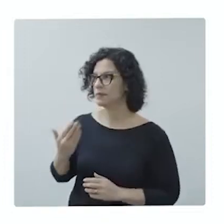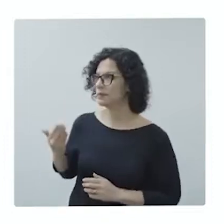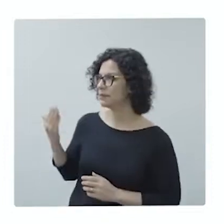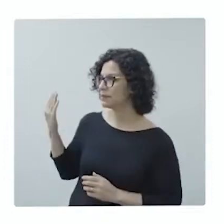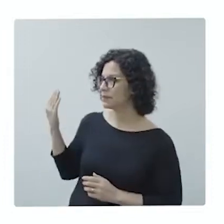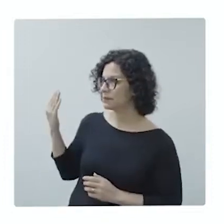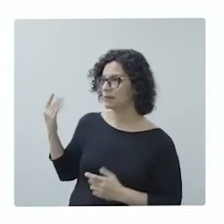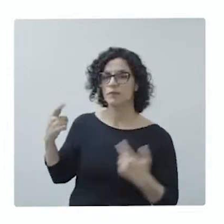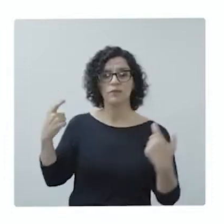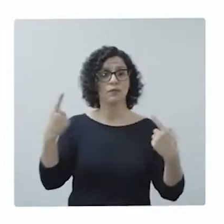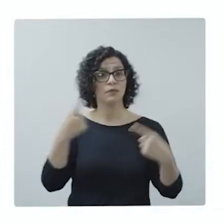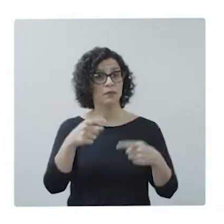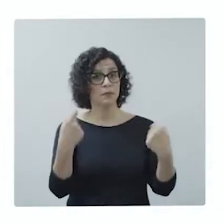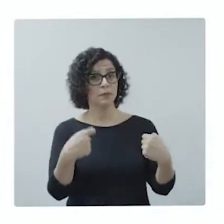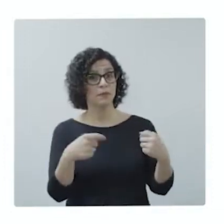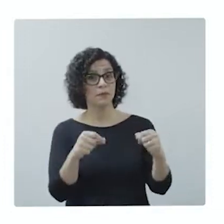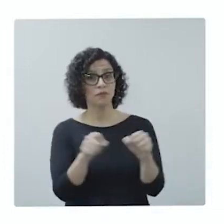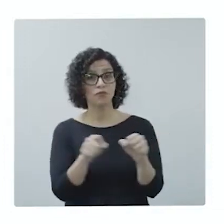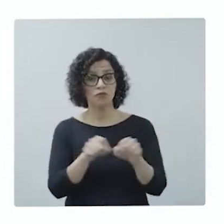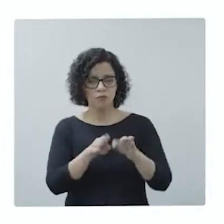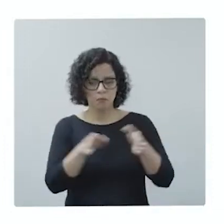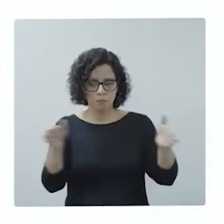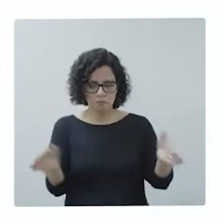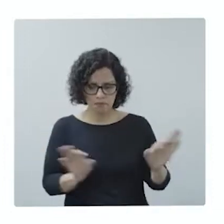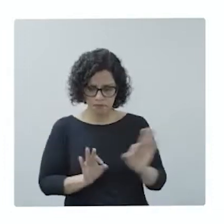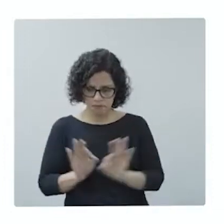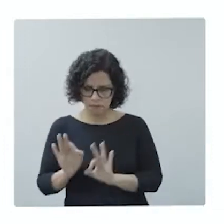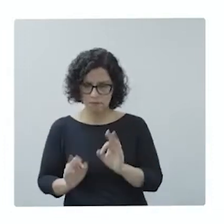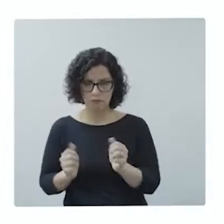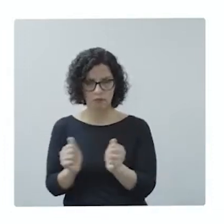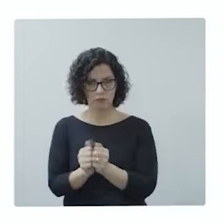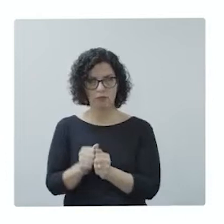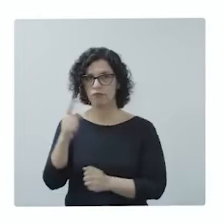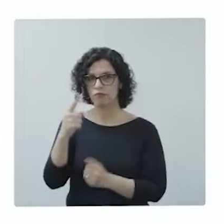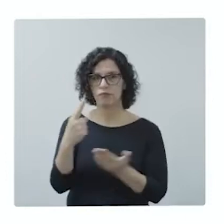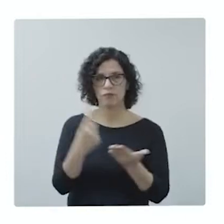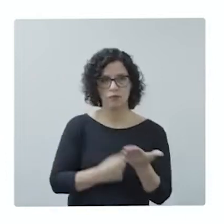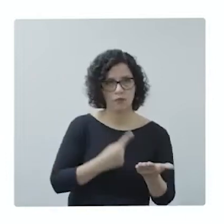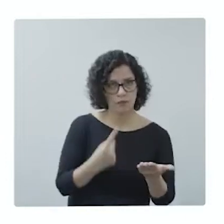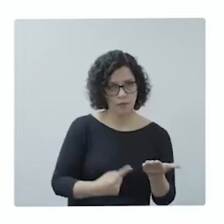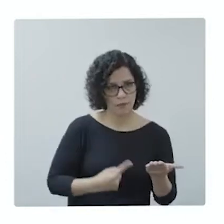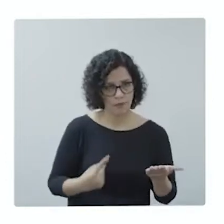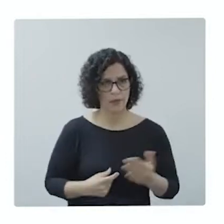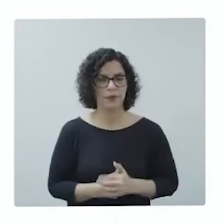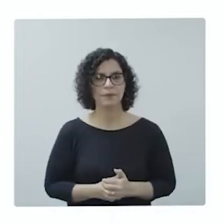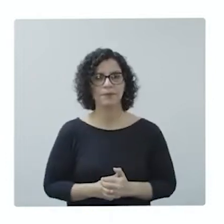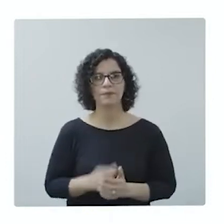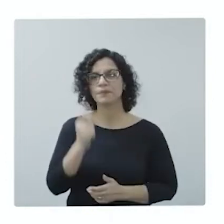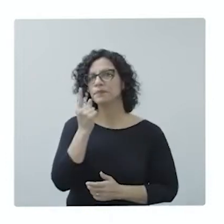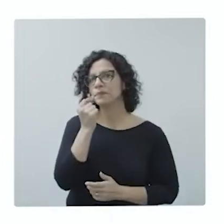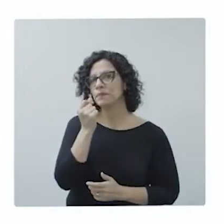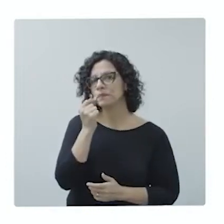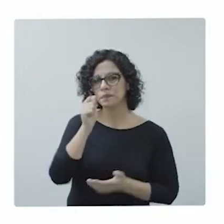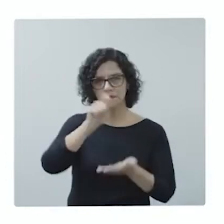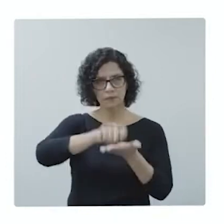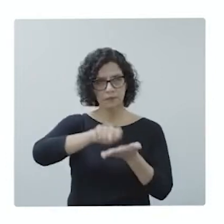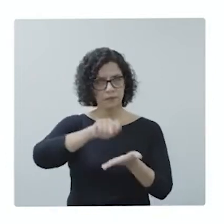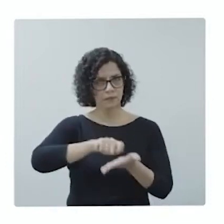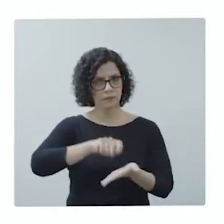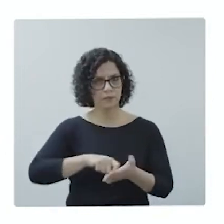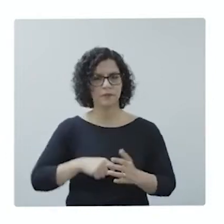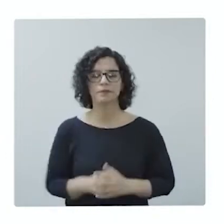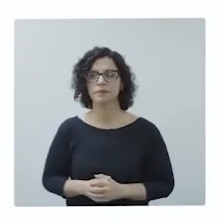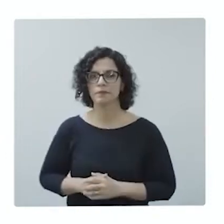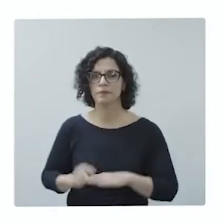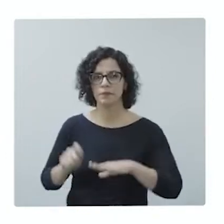o que você vai ter que ter bem próximo a você. O seu caderno, o lápis de